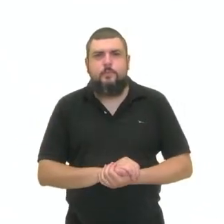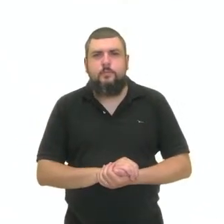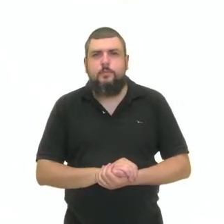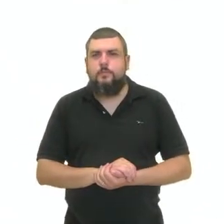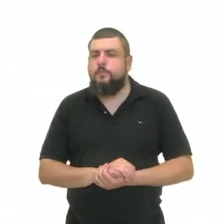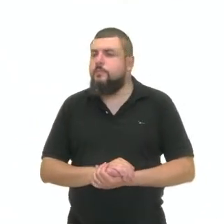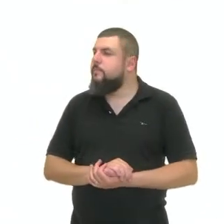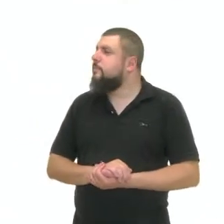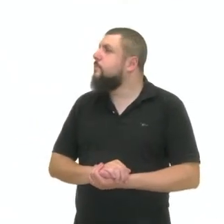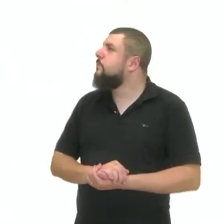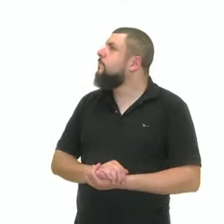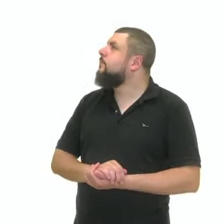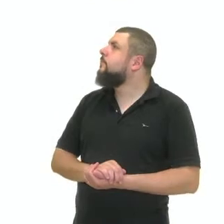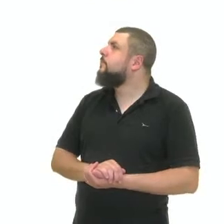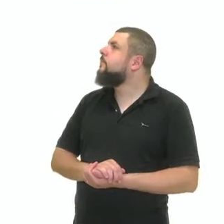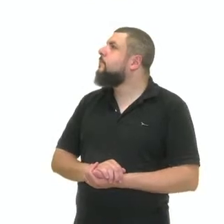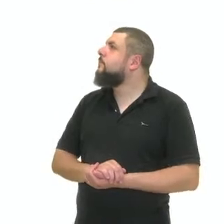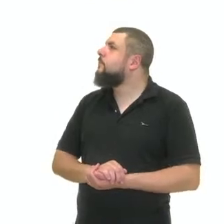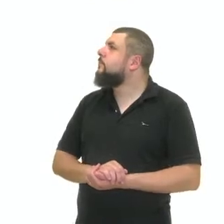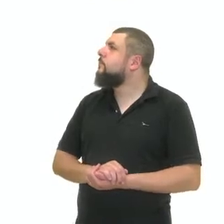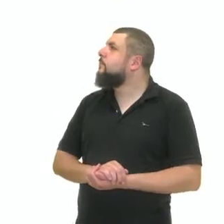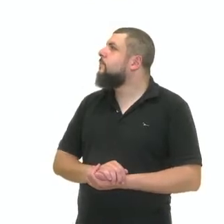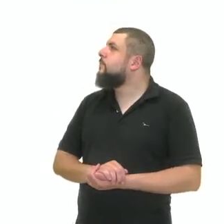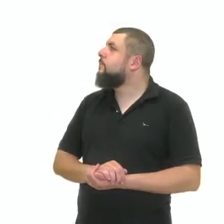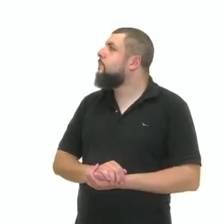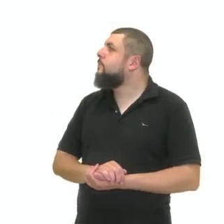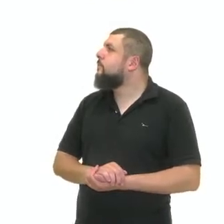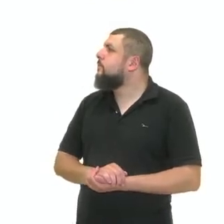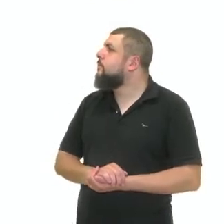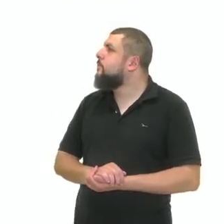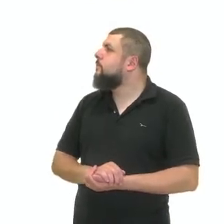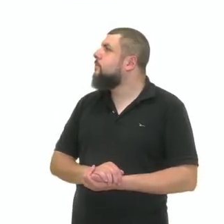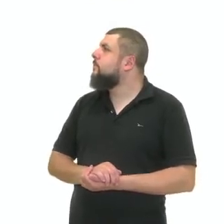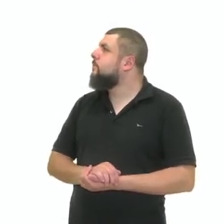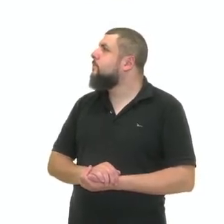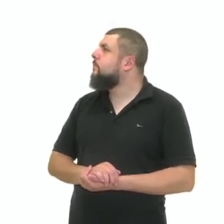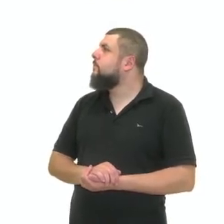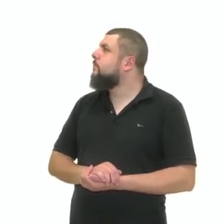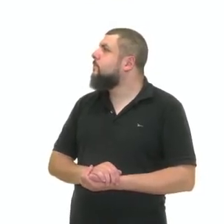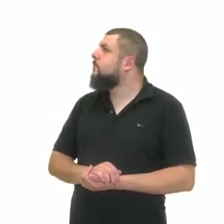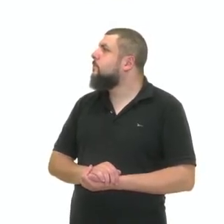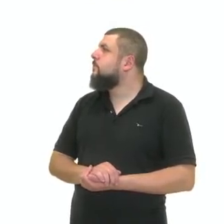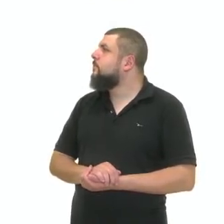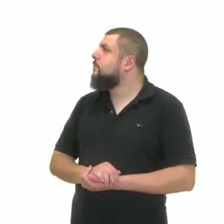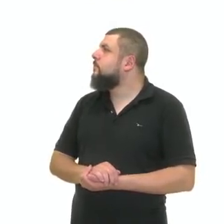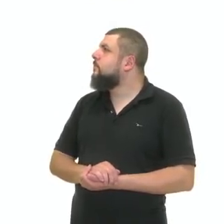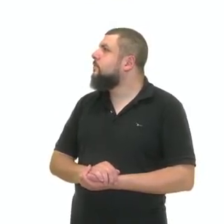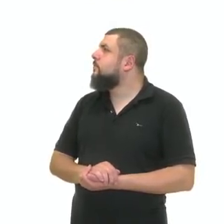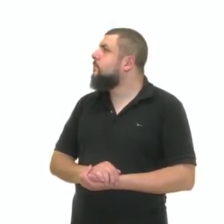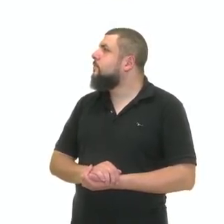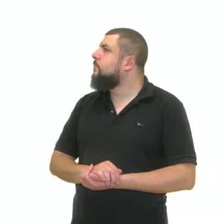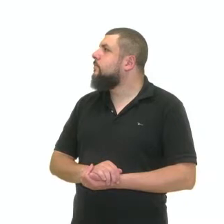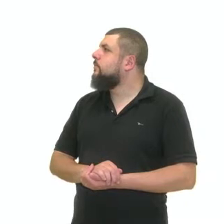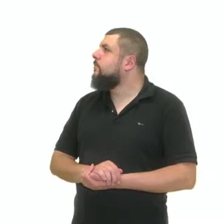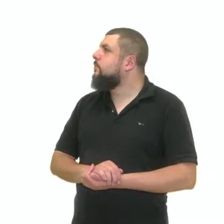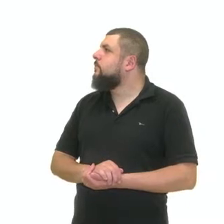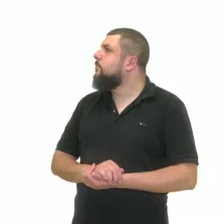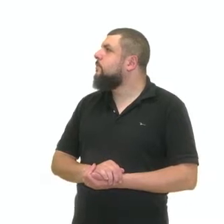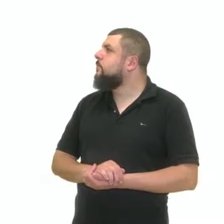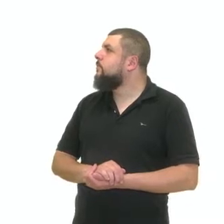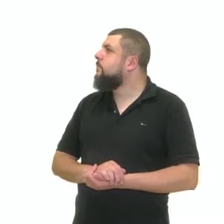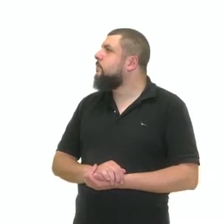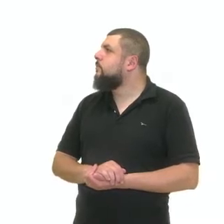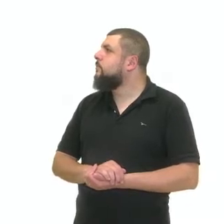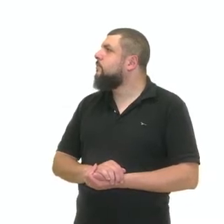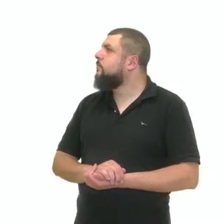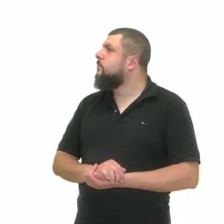Armada Espanhola em 1588, vários comerciantes pediram permissão à Rainha Elizabeth I para navegar pelo Oceano